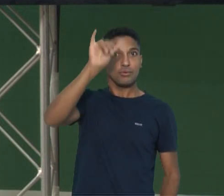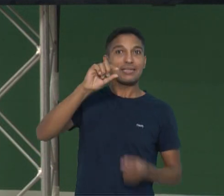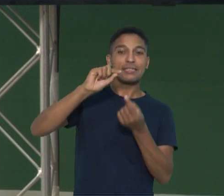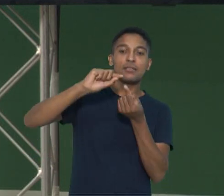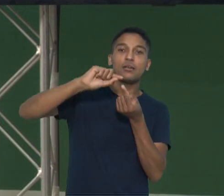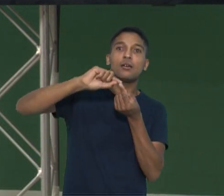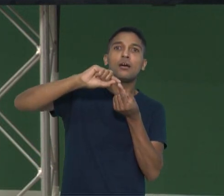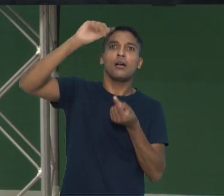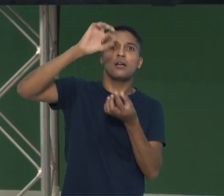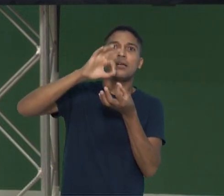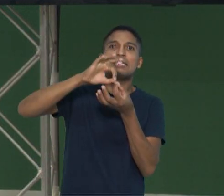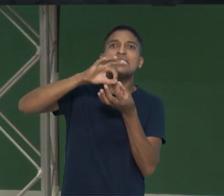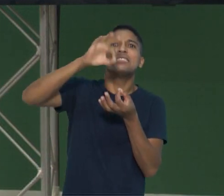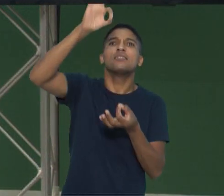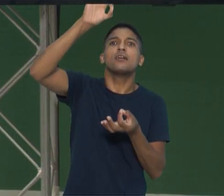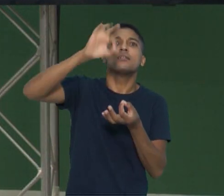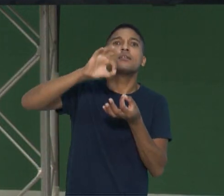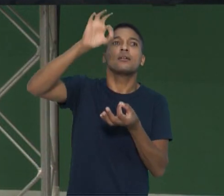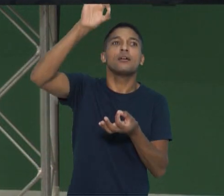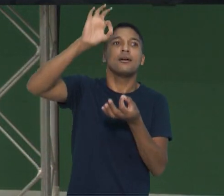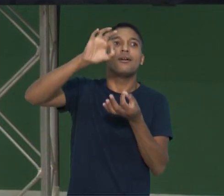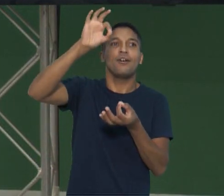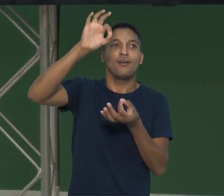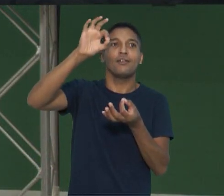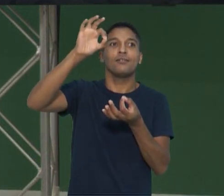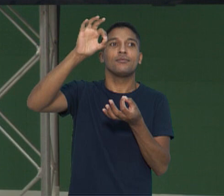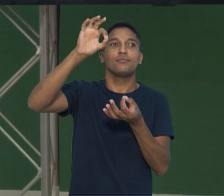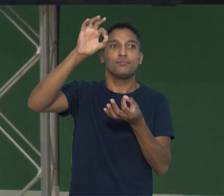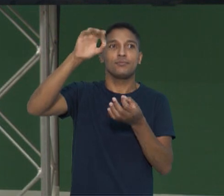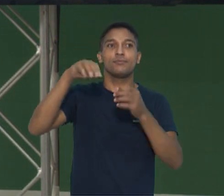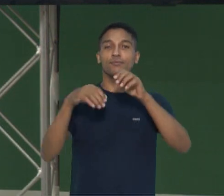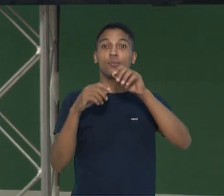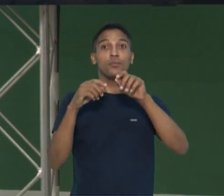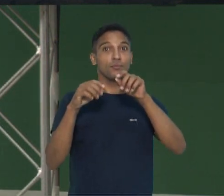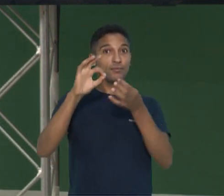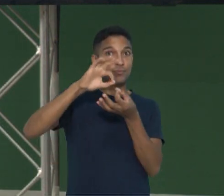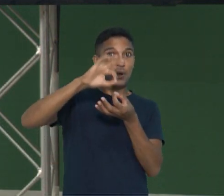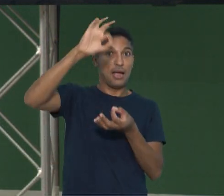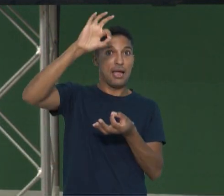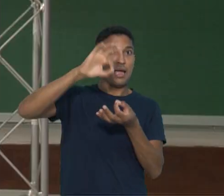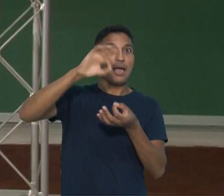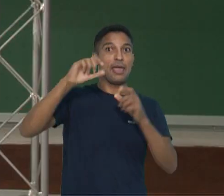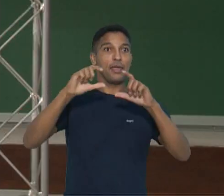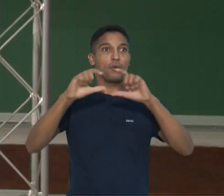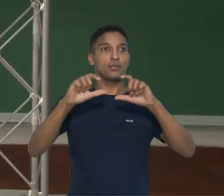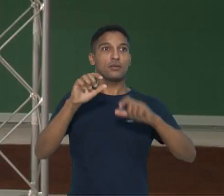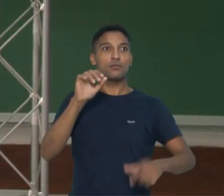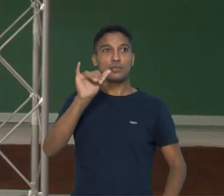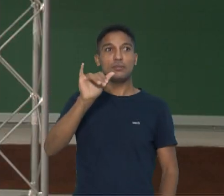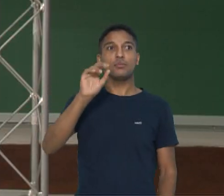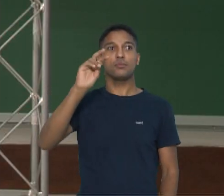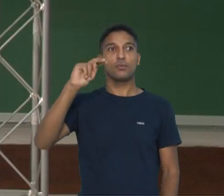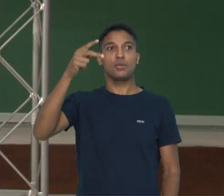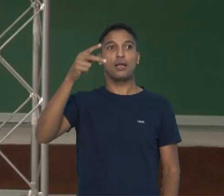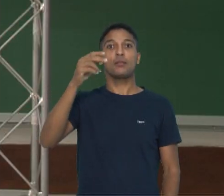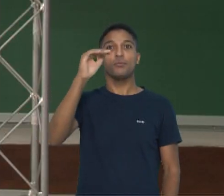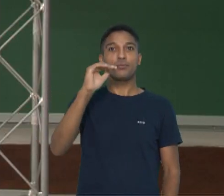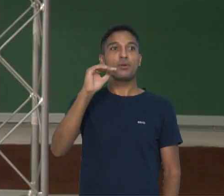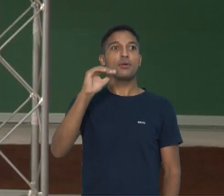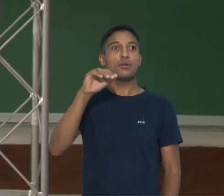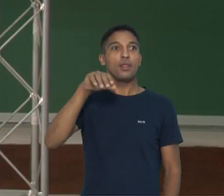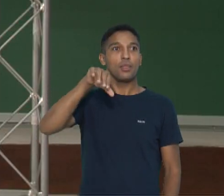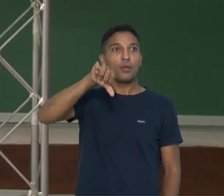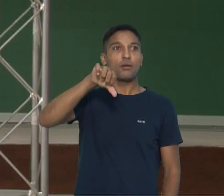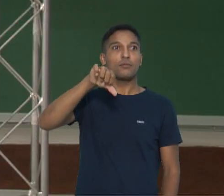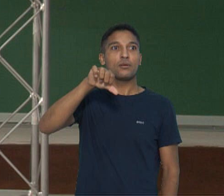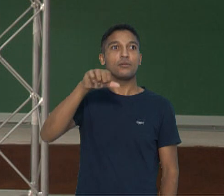no enunciado, e sem erros, a gente vai fazendo passo a passo que fica mais tranquilo. Não deixe de